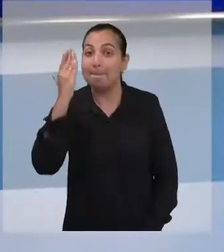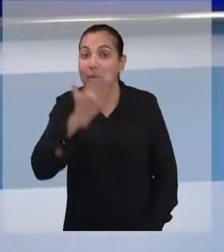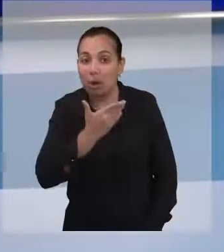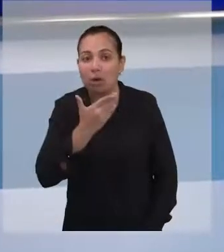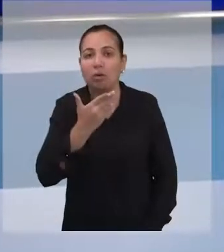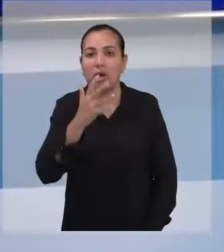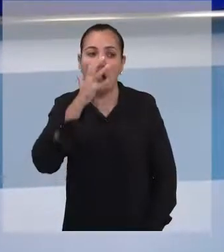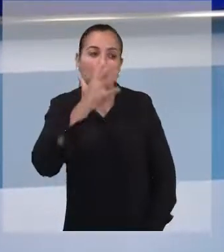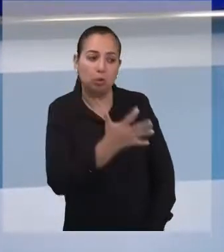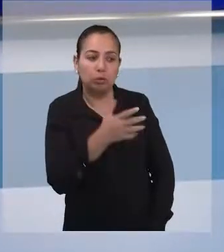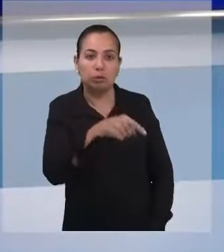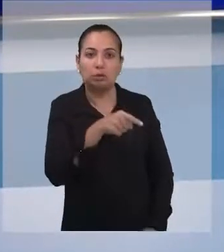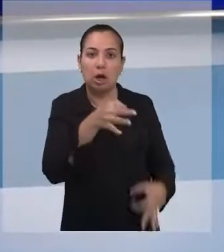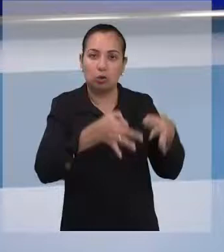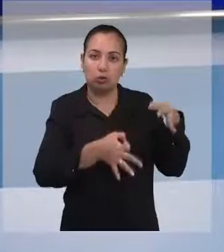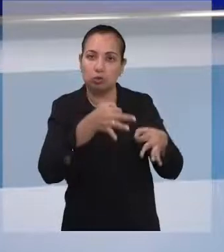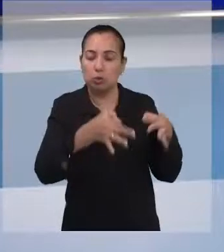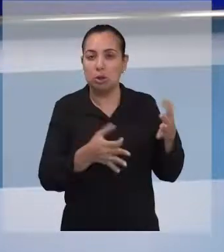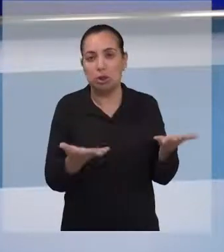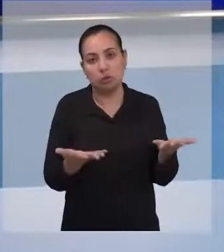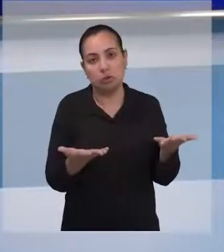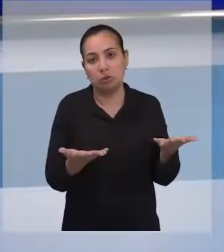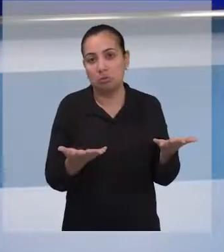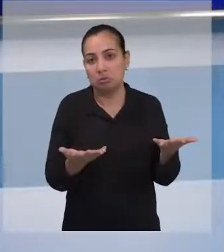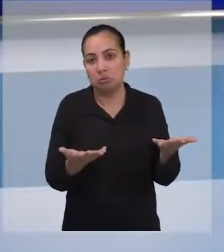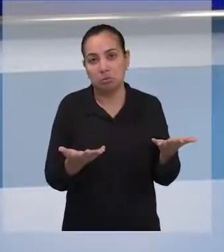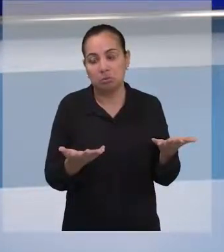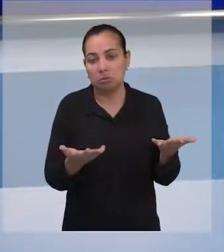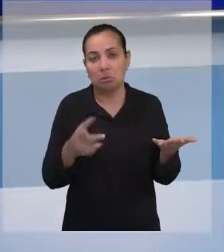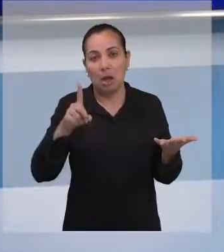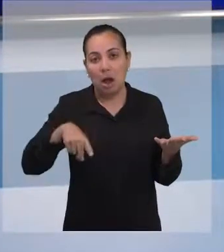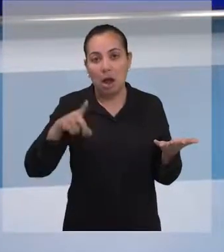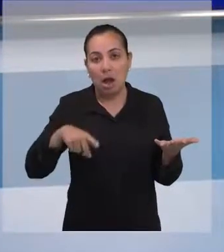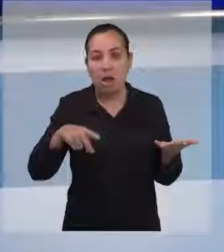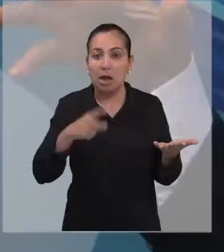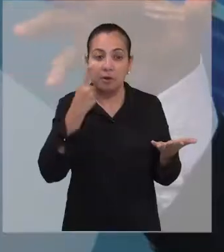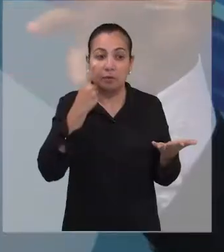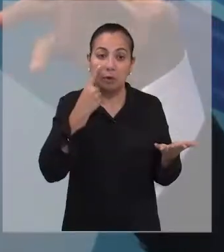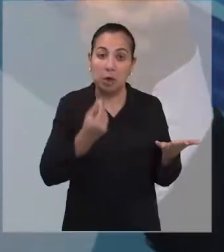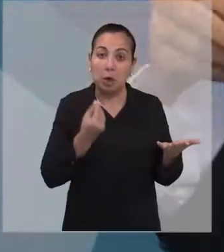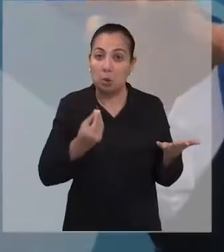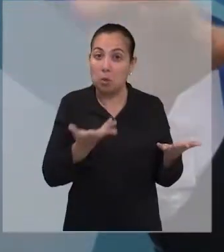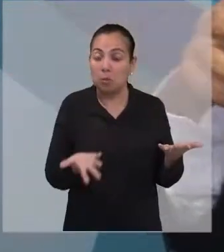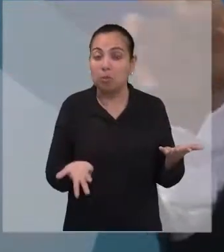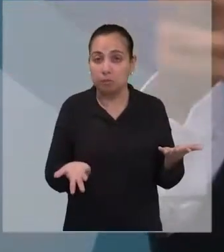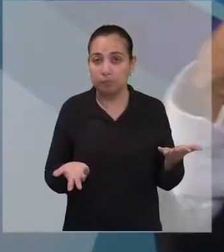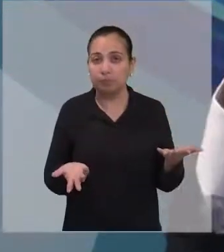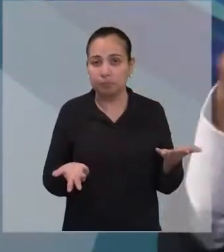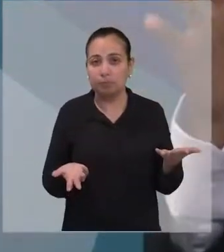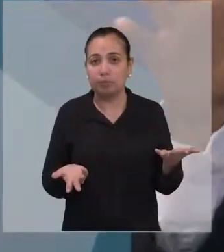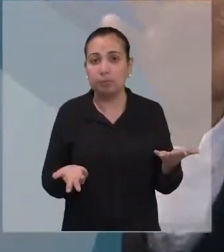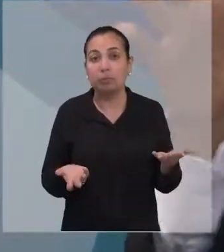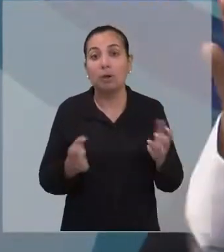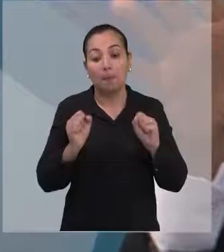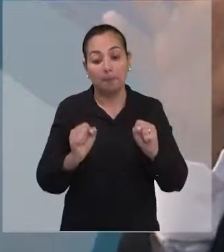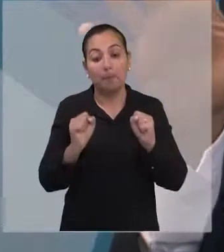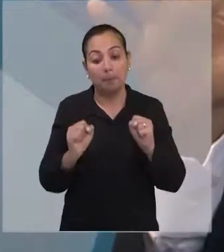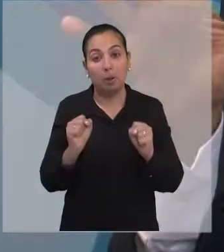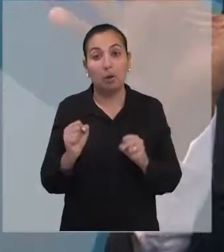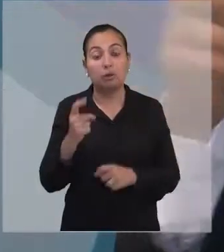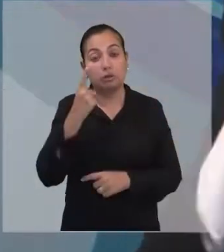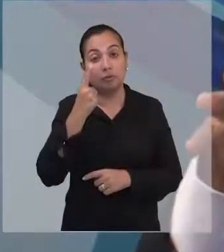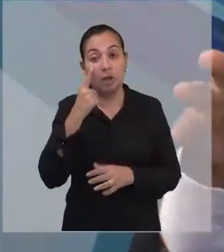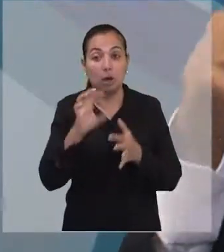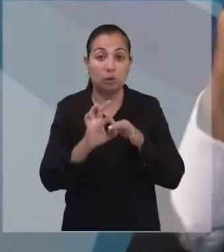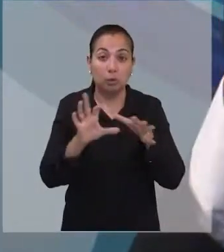acusar o juiz, ele não seria impedido como defesa, porque prova obtida através de gravação pode valer, mesmo sem